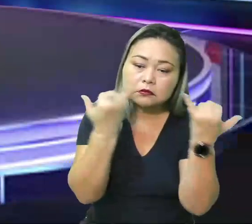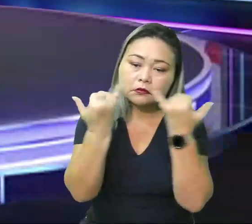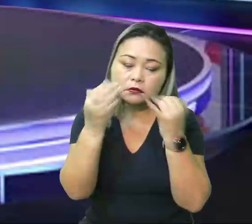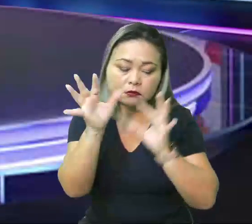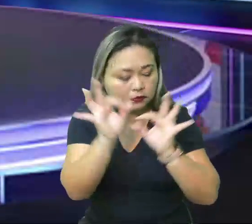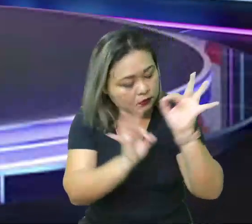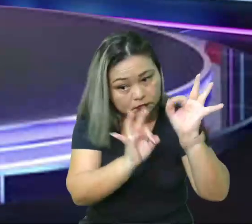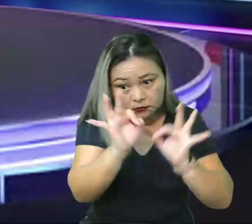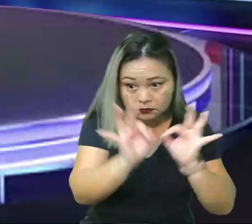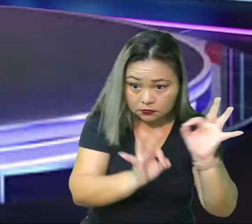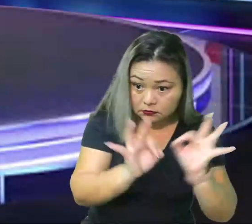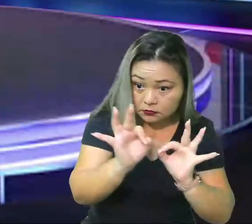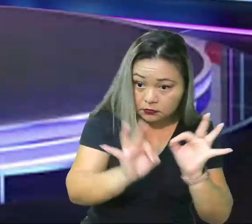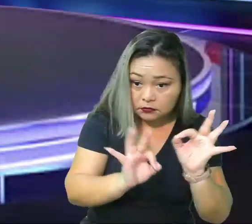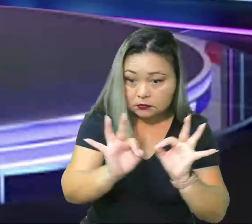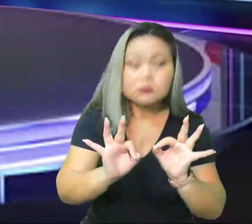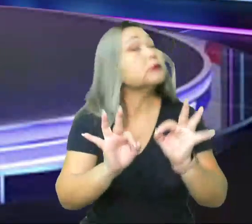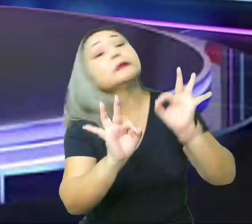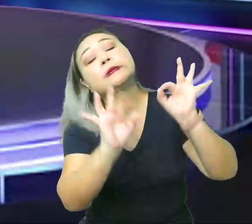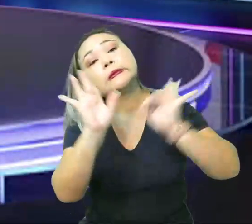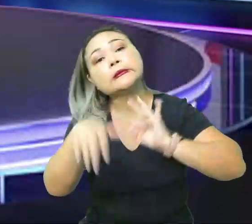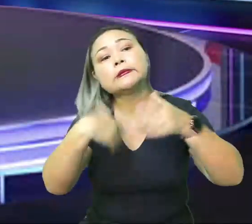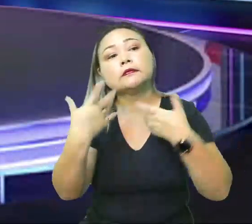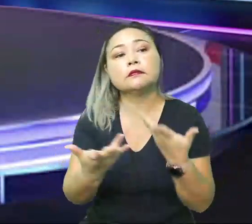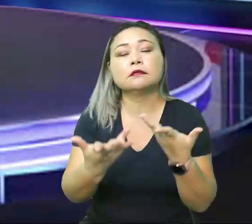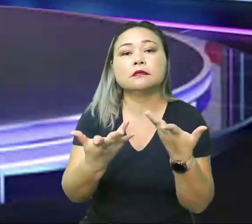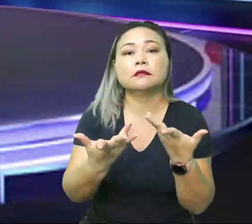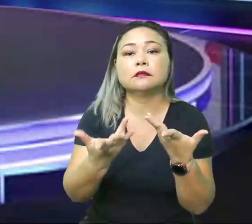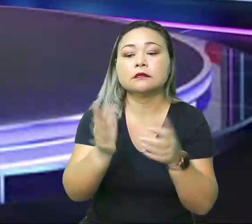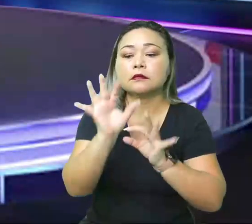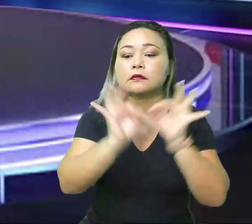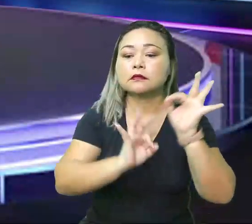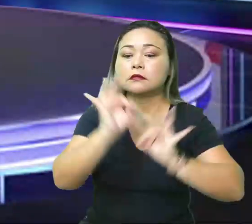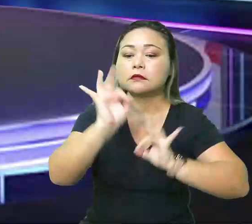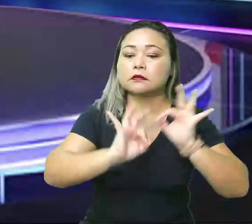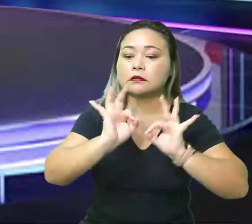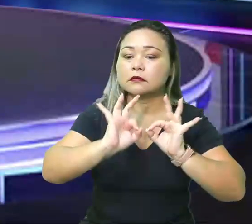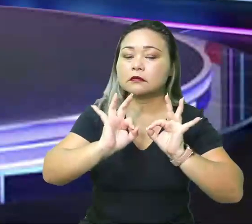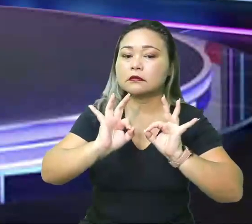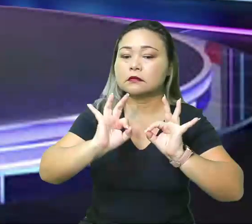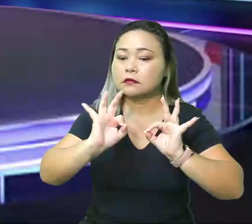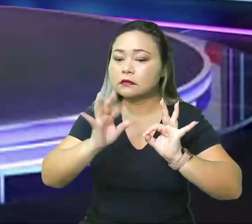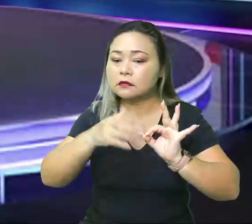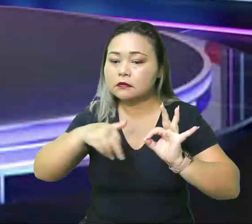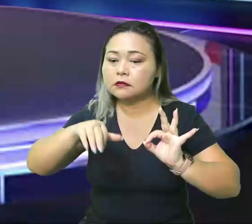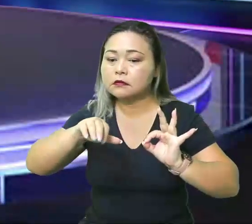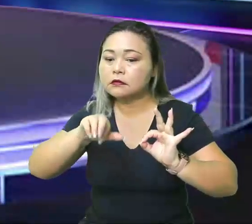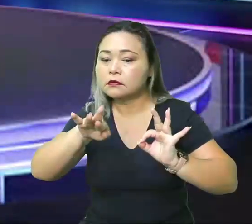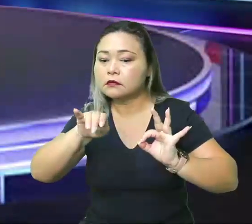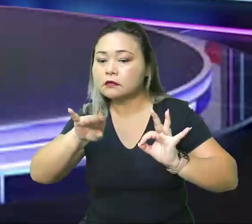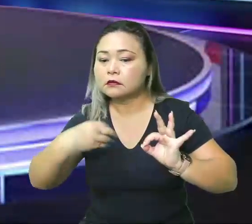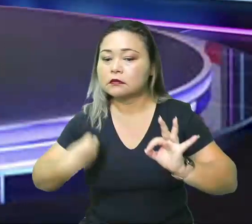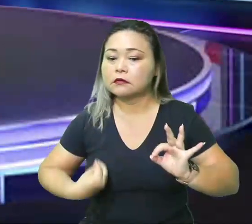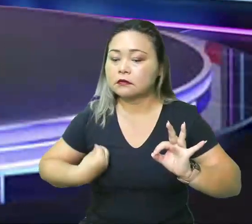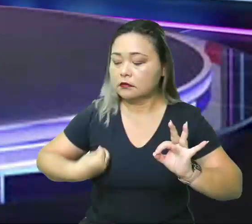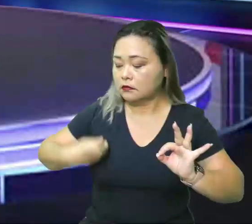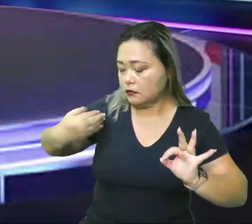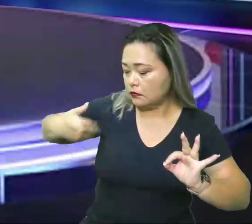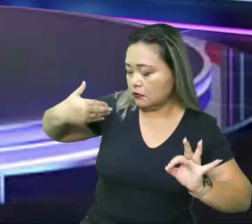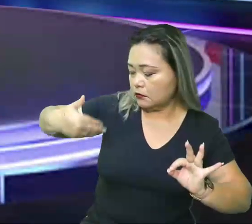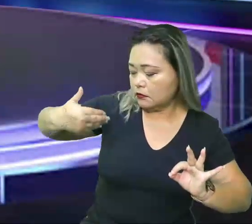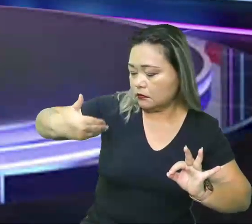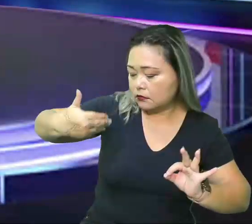níveis de organização vão estar aí compondo os níveis de organização de seres vivos. Vocês viram, partiu lá do início